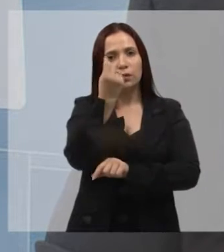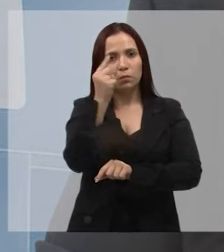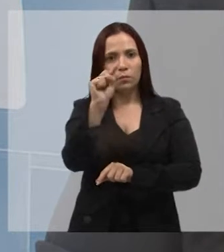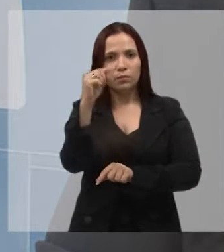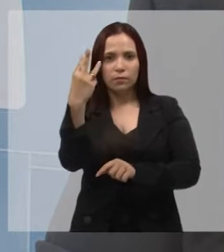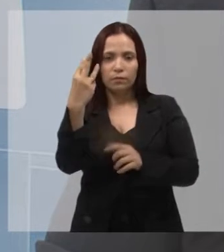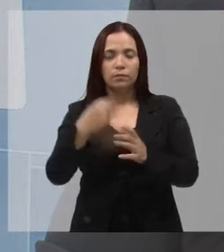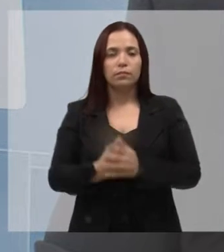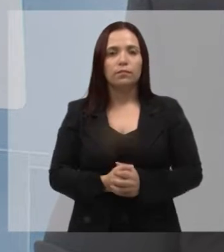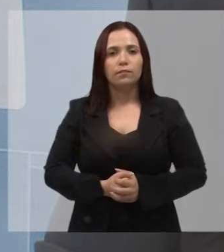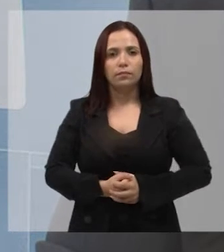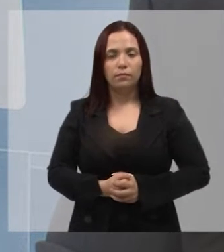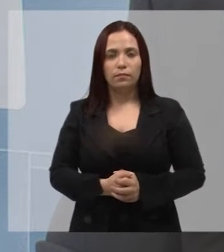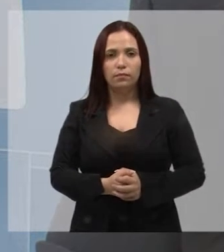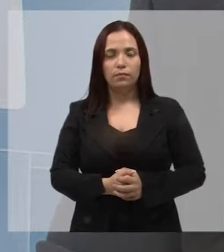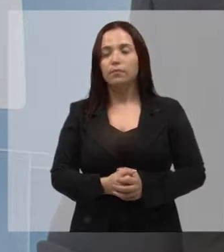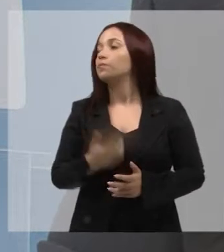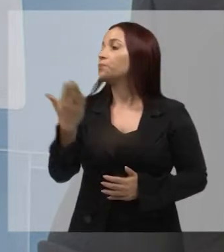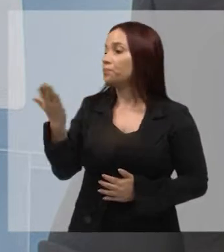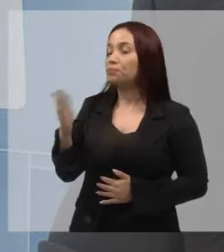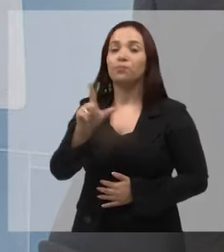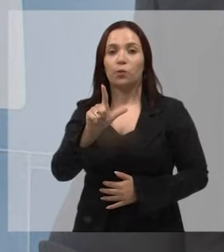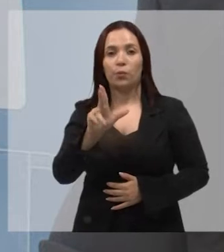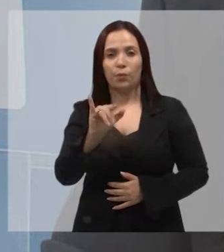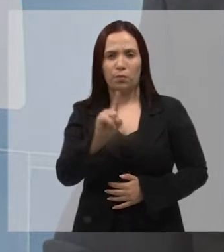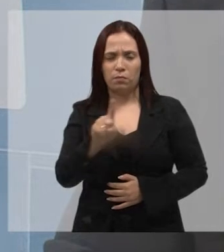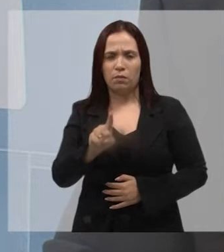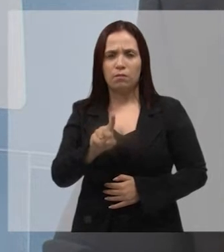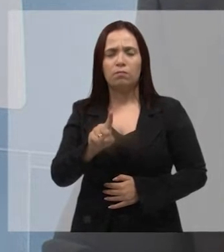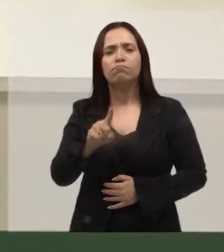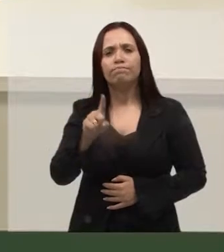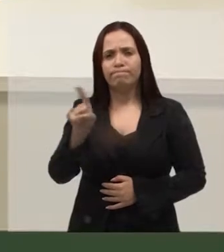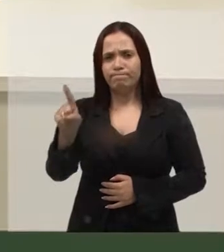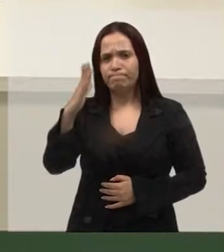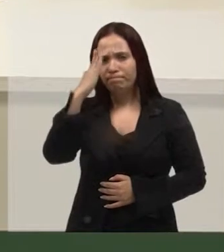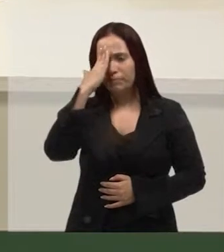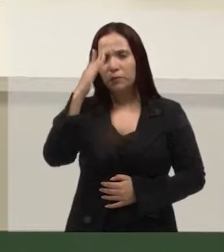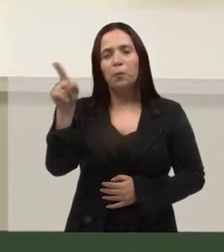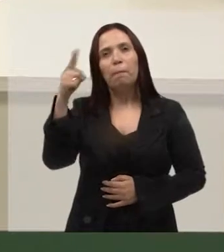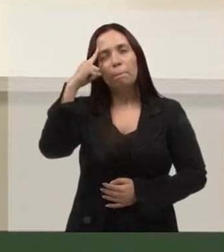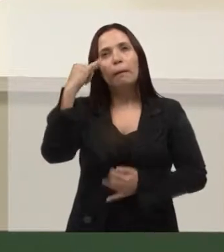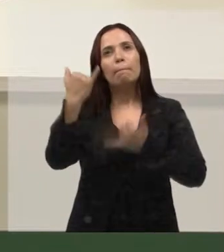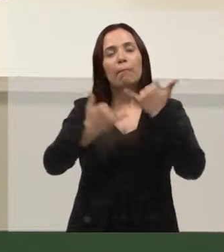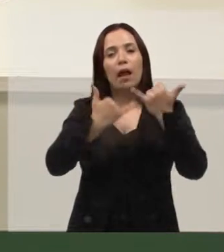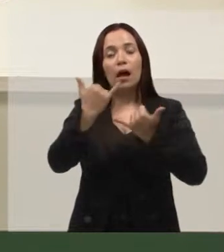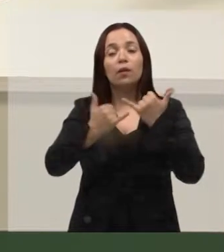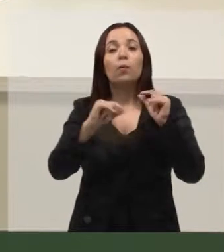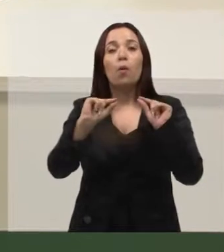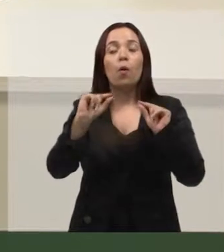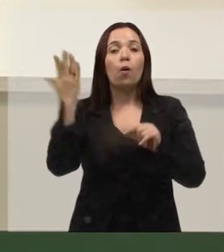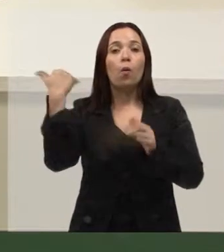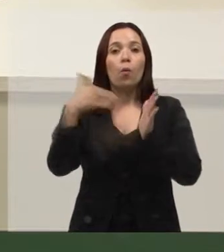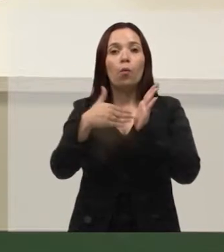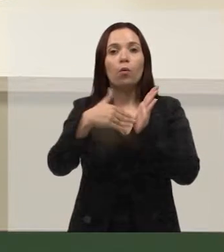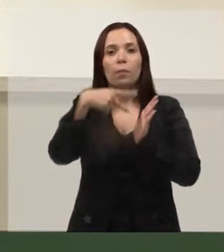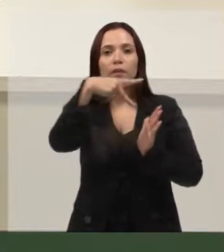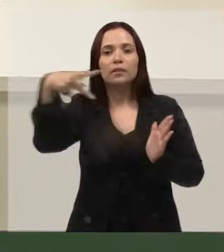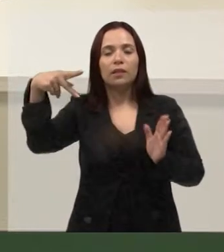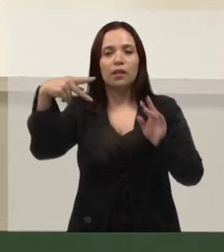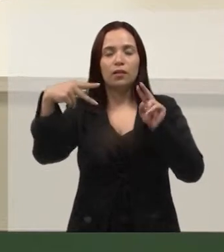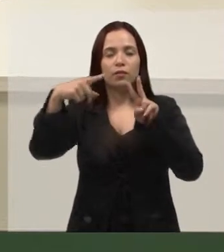Assembleia, canal 61.3. Luiz, só para você ter ideia aqui, que você vai pensar que é brincadeira. O último presidente da